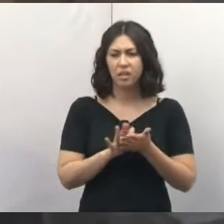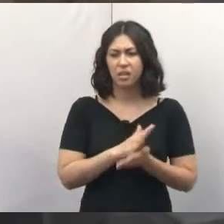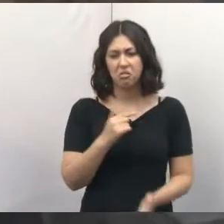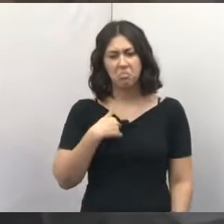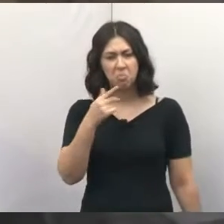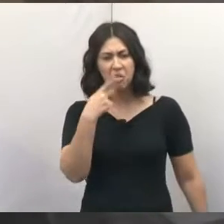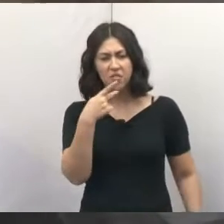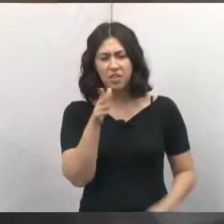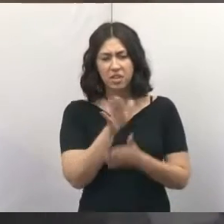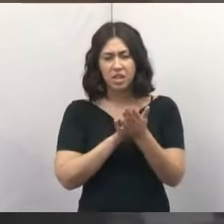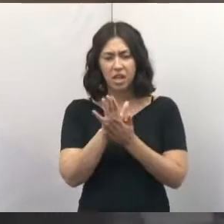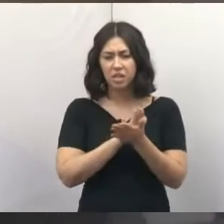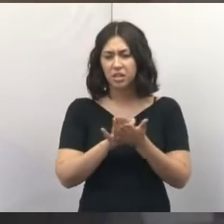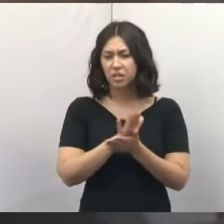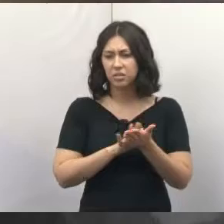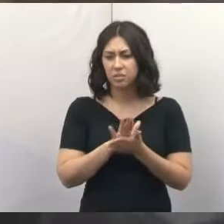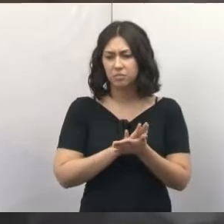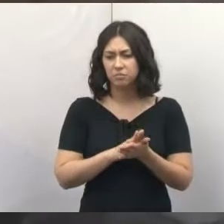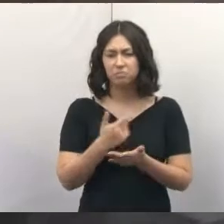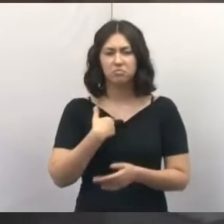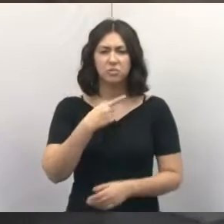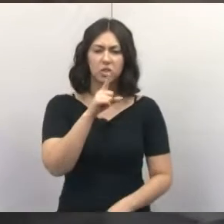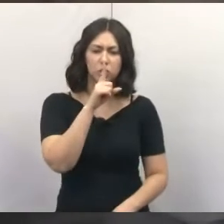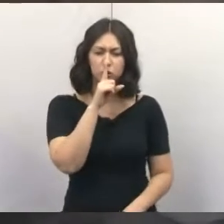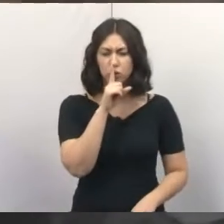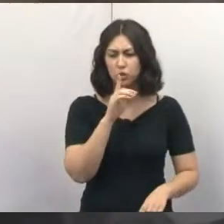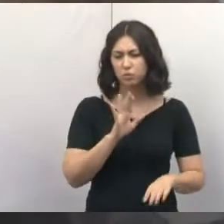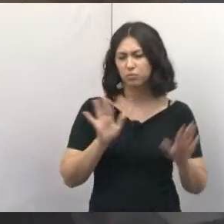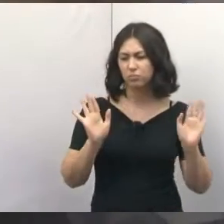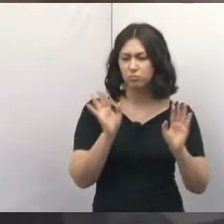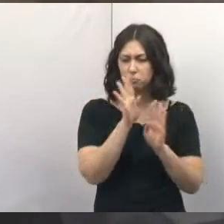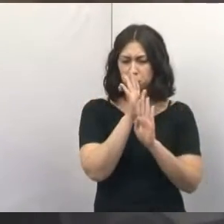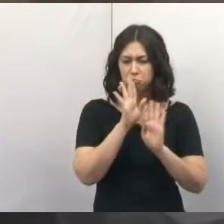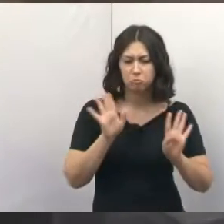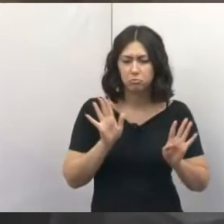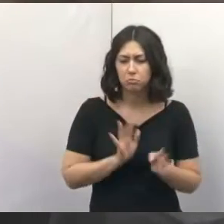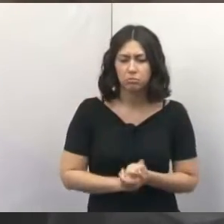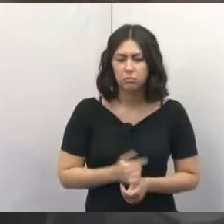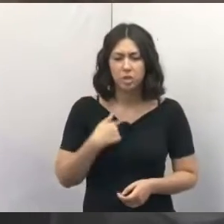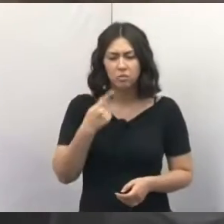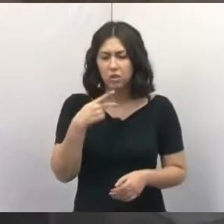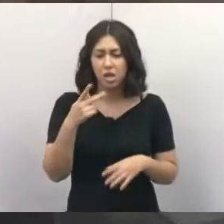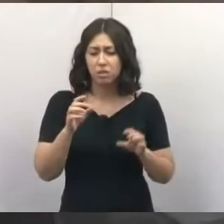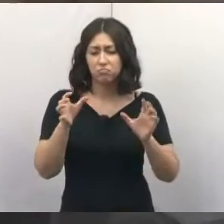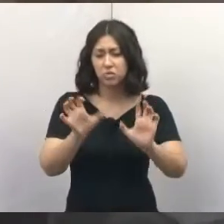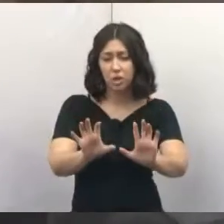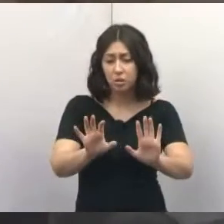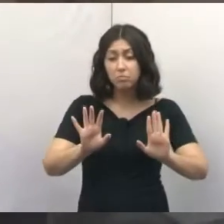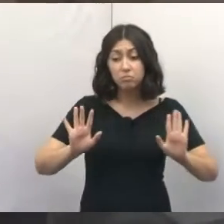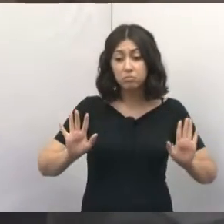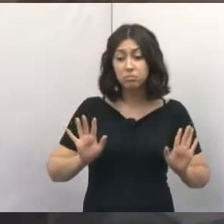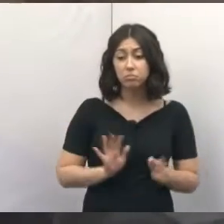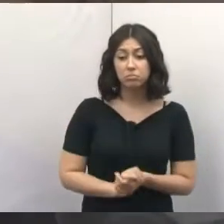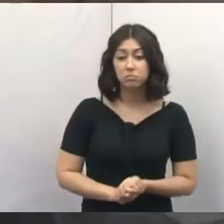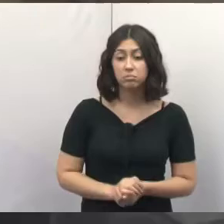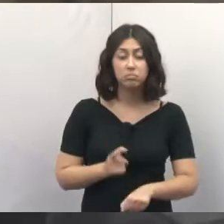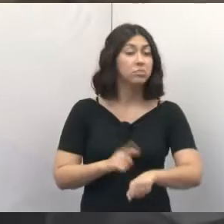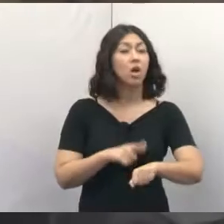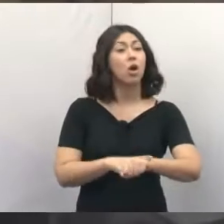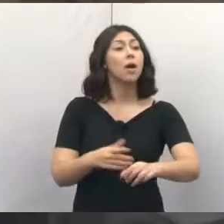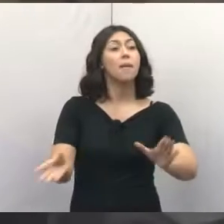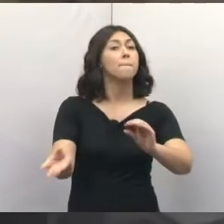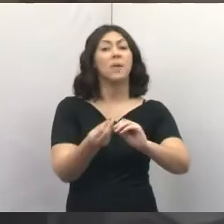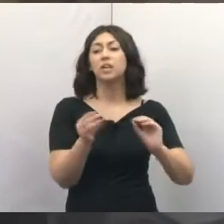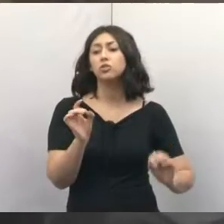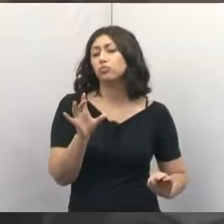soltar. Nem vou soltar, vou ficar quieto, nem vou falar mais nada, eu só estou falando que É assim que funciona. Chega na hora que é pôr emenda, só